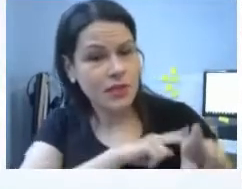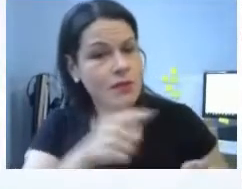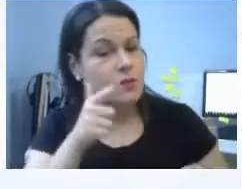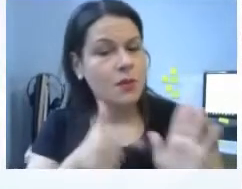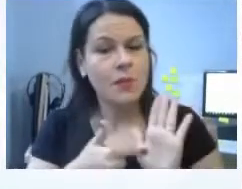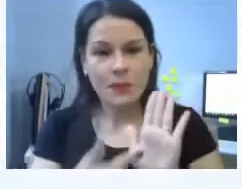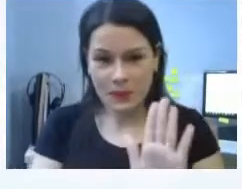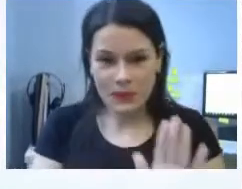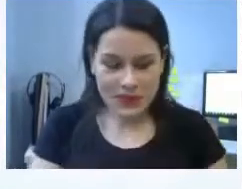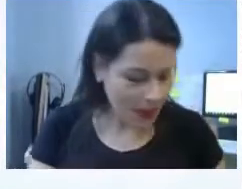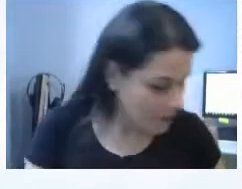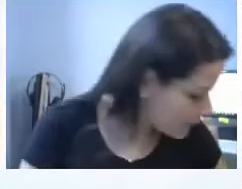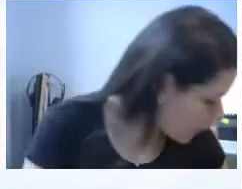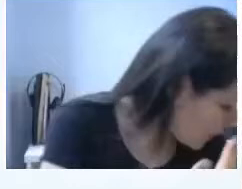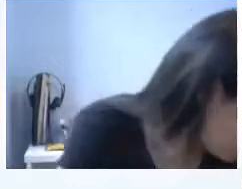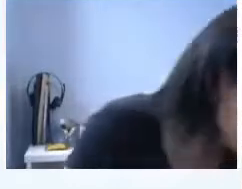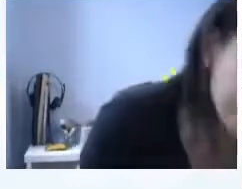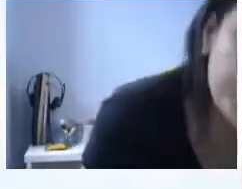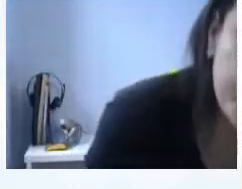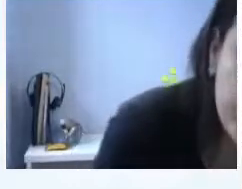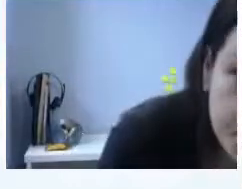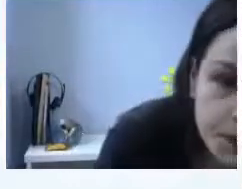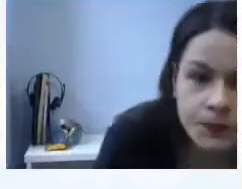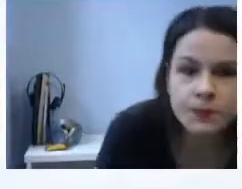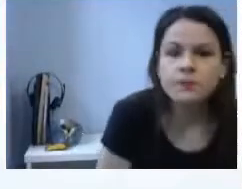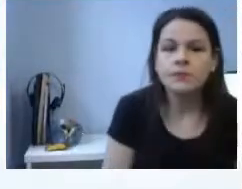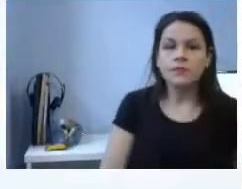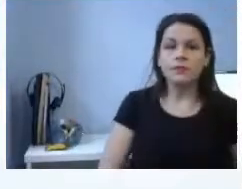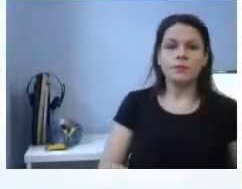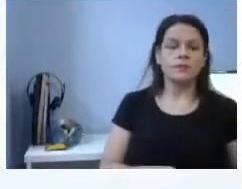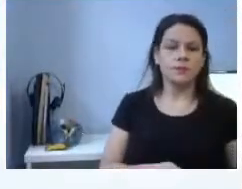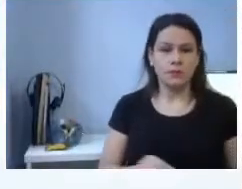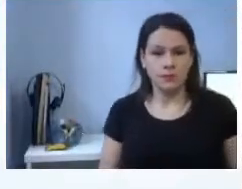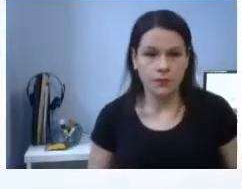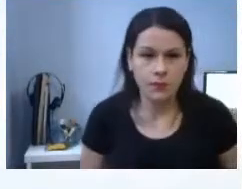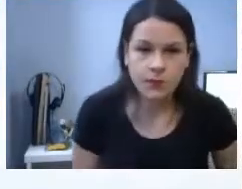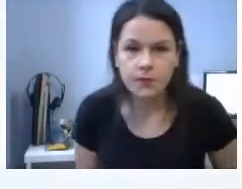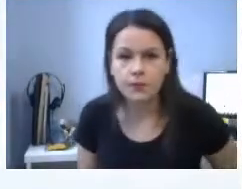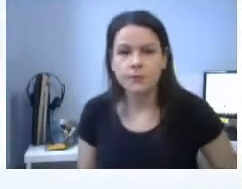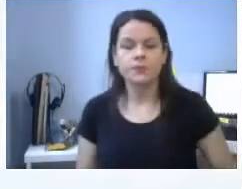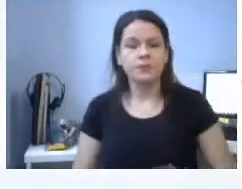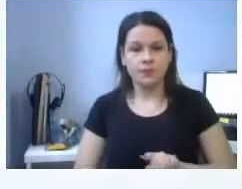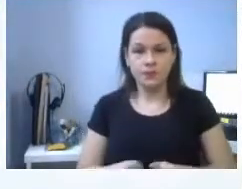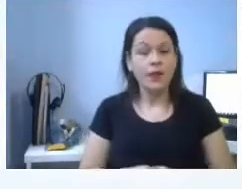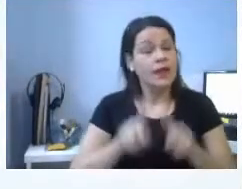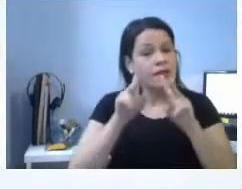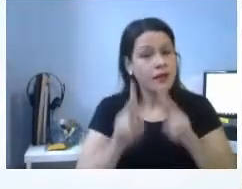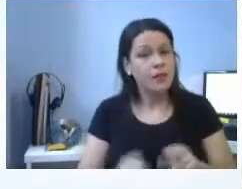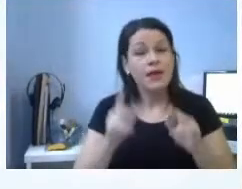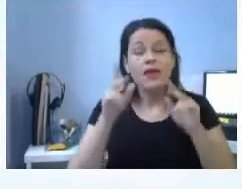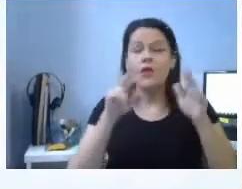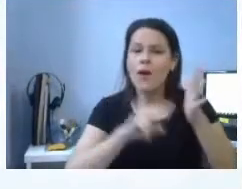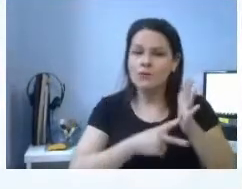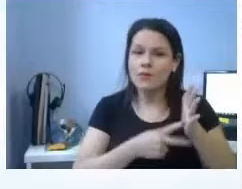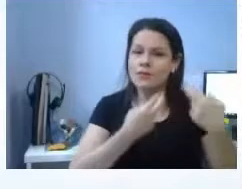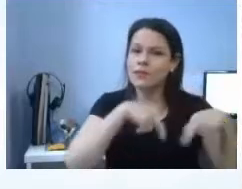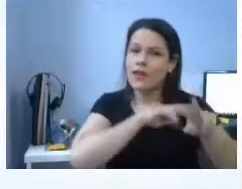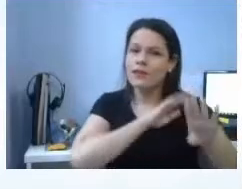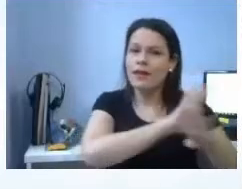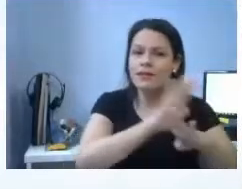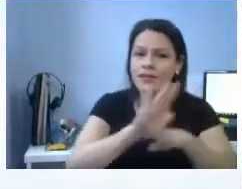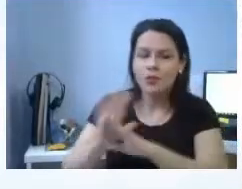empresa para o local de trabalho. A OIT reconhece como sendo a mesma representação,